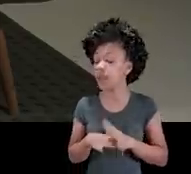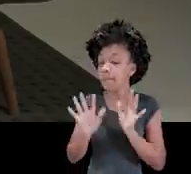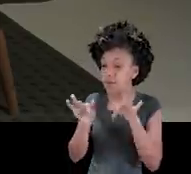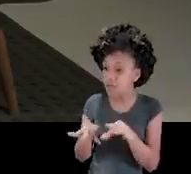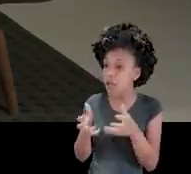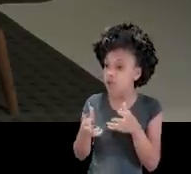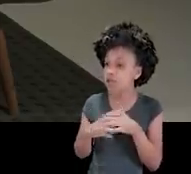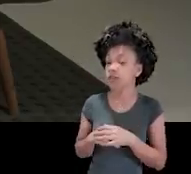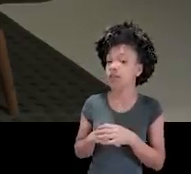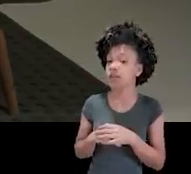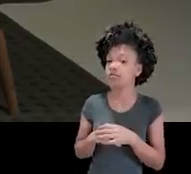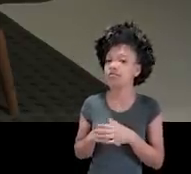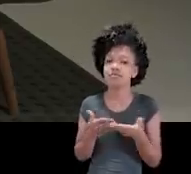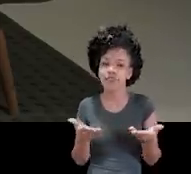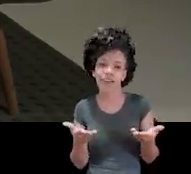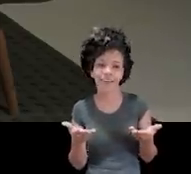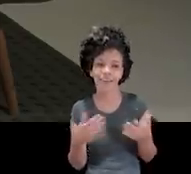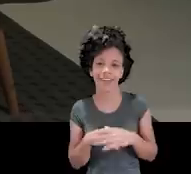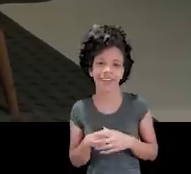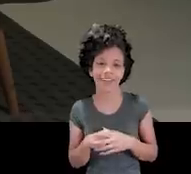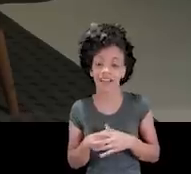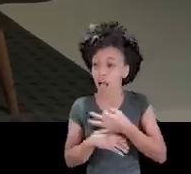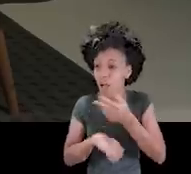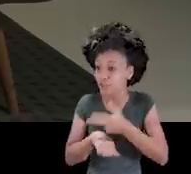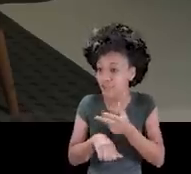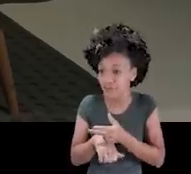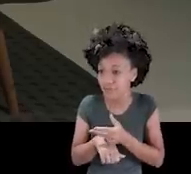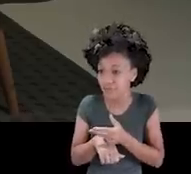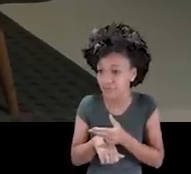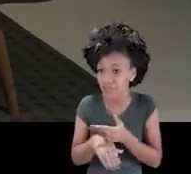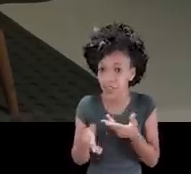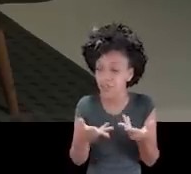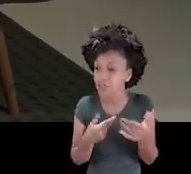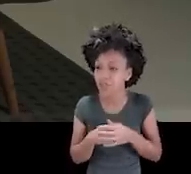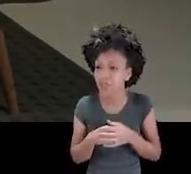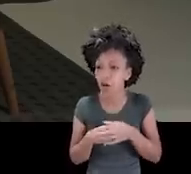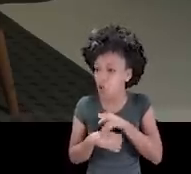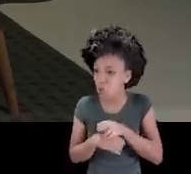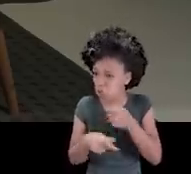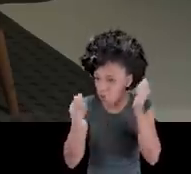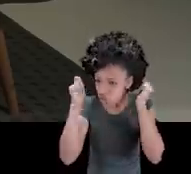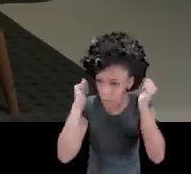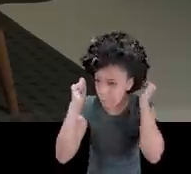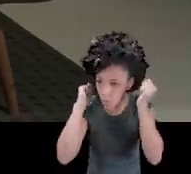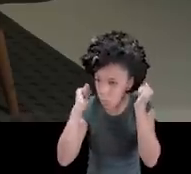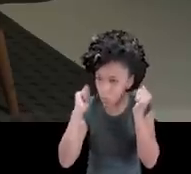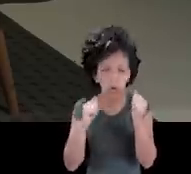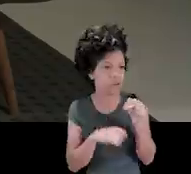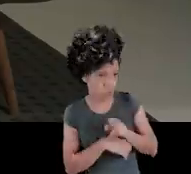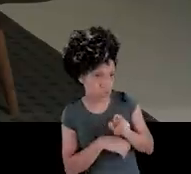finalizar, eu queria fazer esse achismo aí que vocês não usam shampoo. Usa, sim.